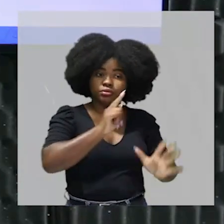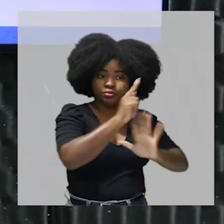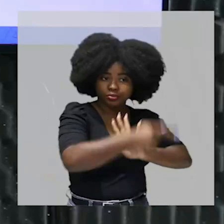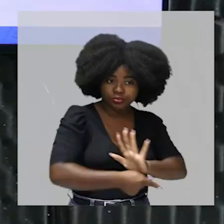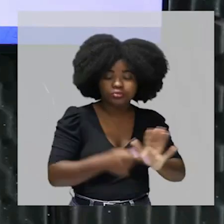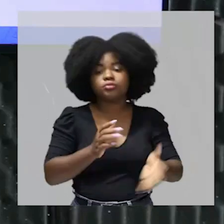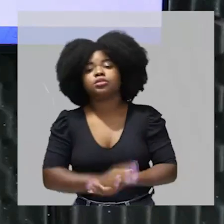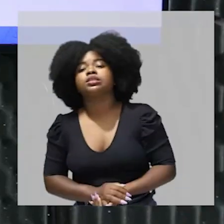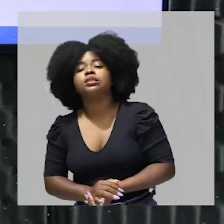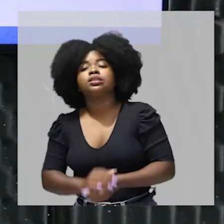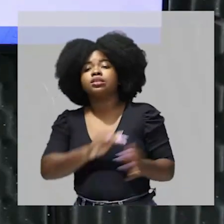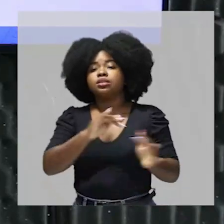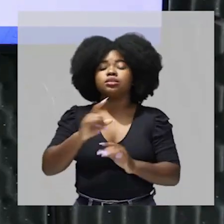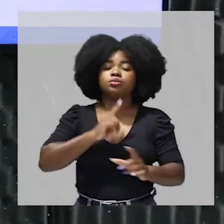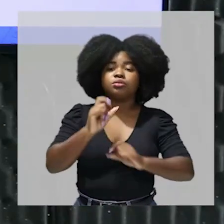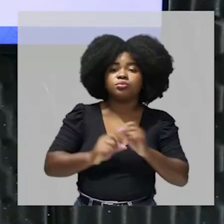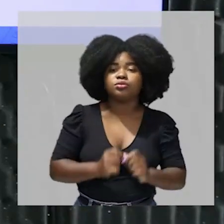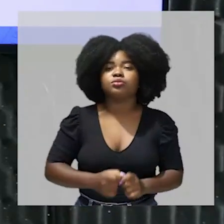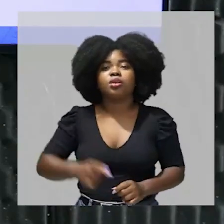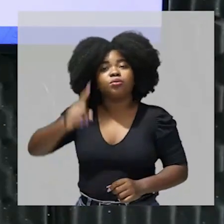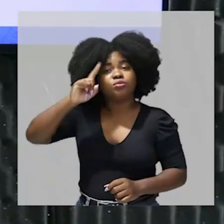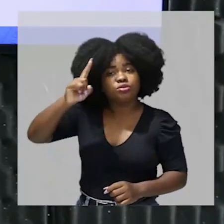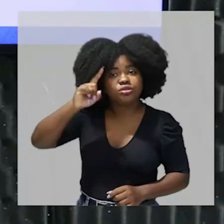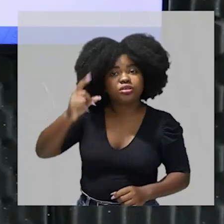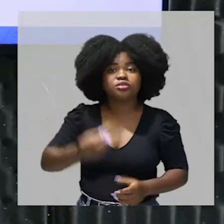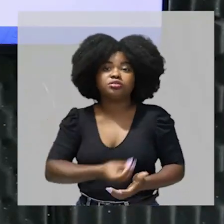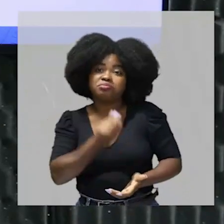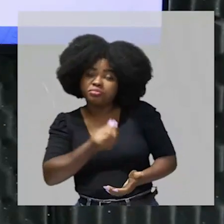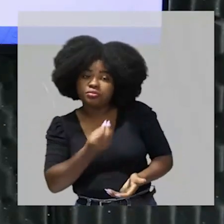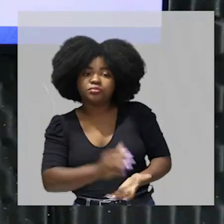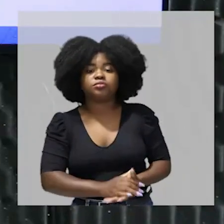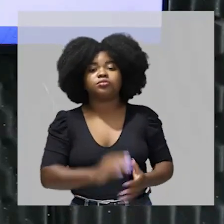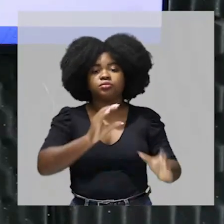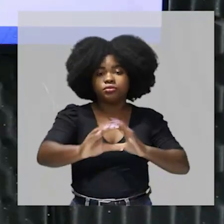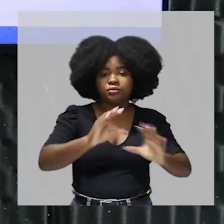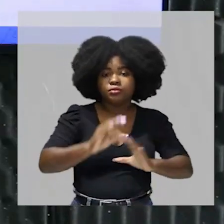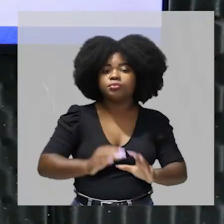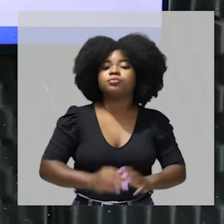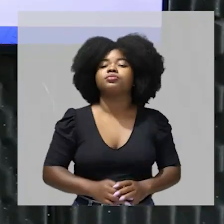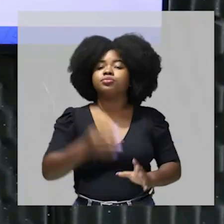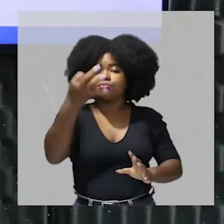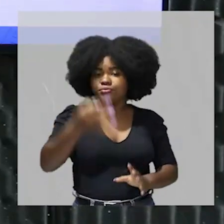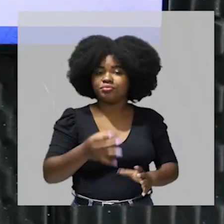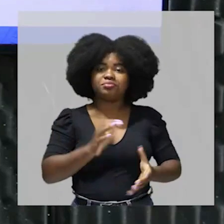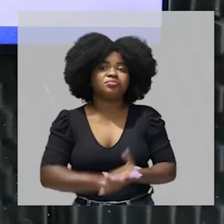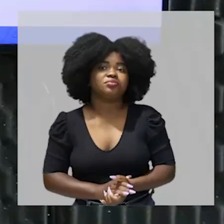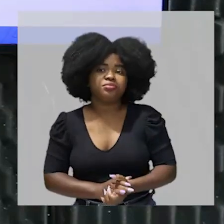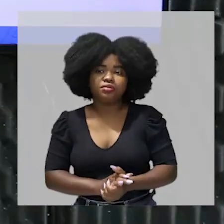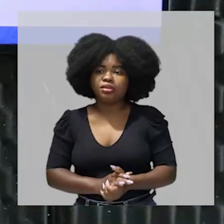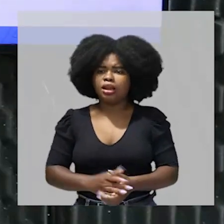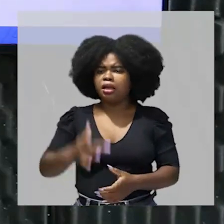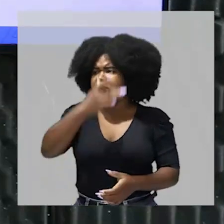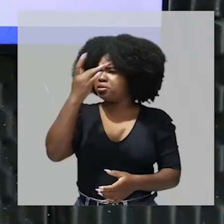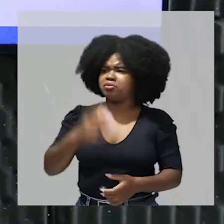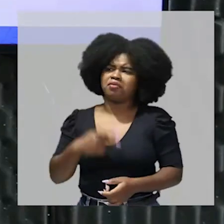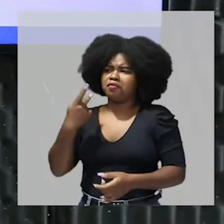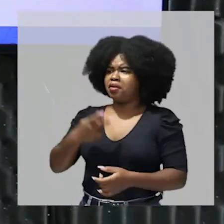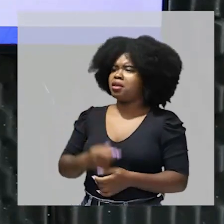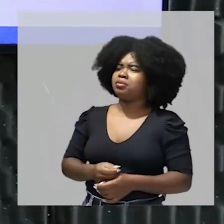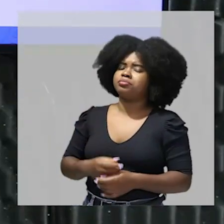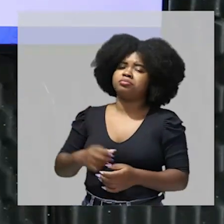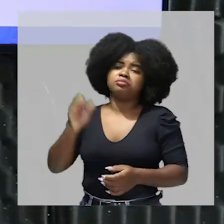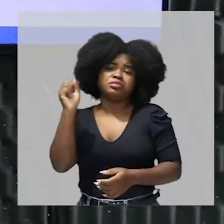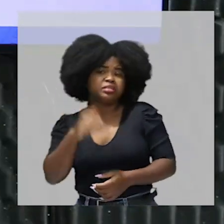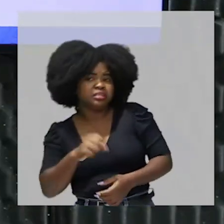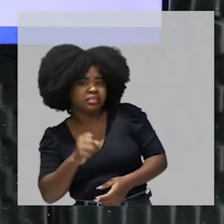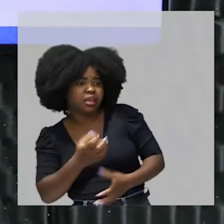todos nós trabalhamos com isso apresentando uma intenção comunicativa bem definida ninguém vai dizer que sim querendo